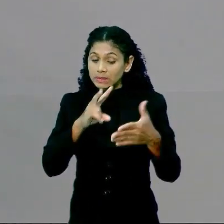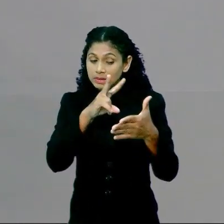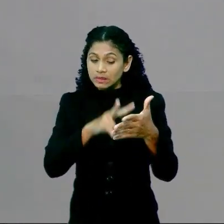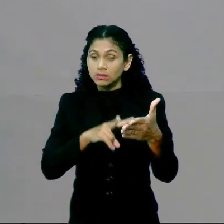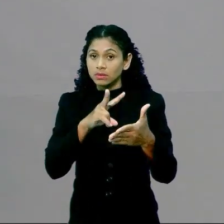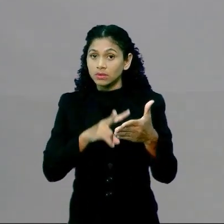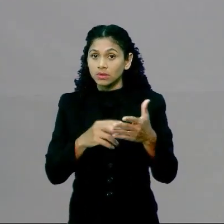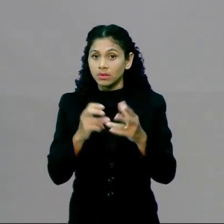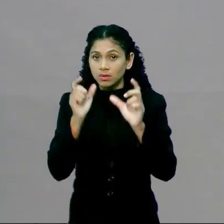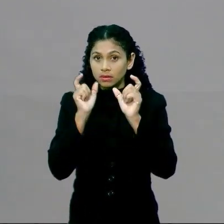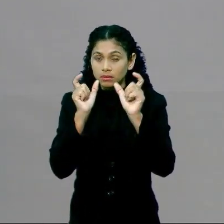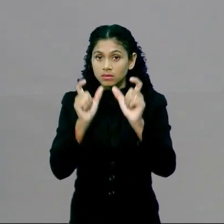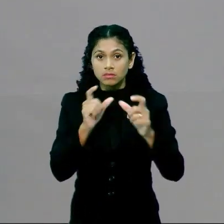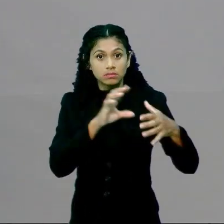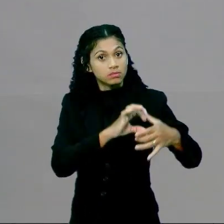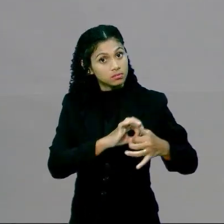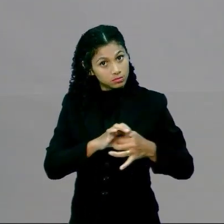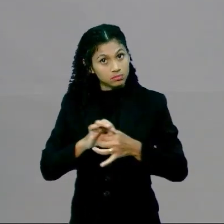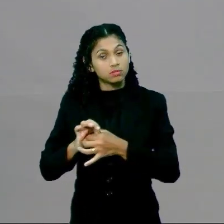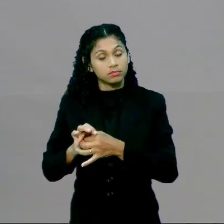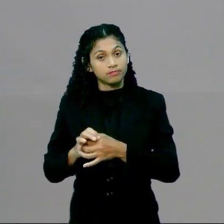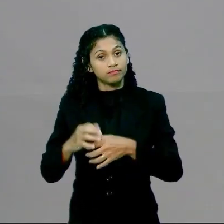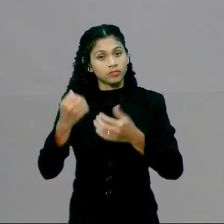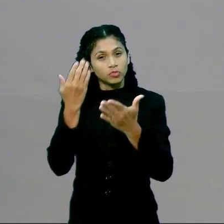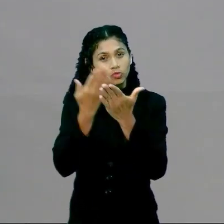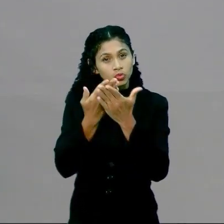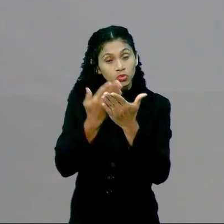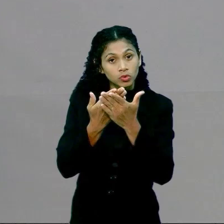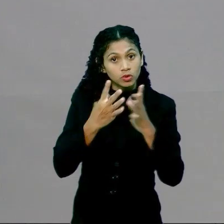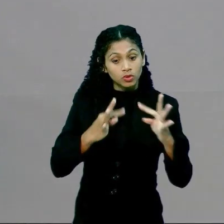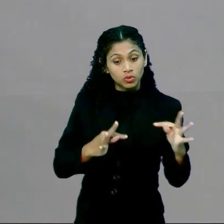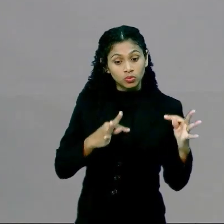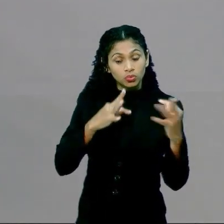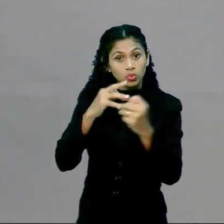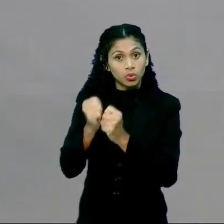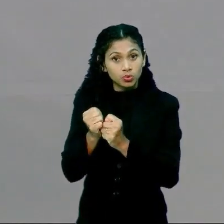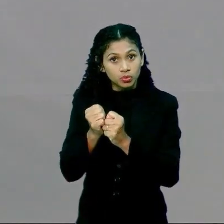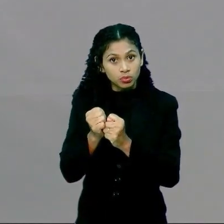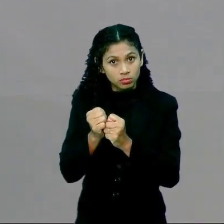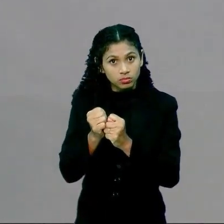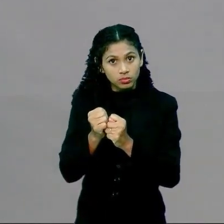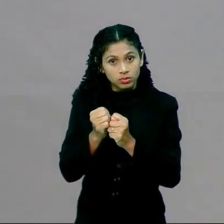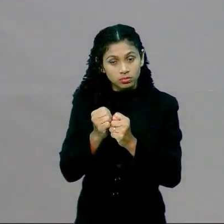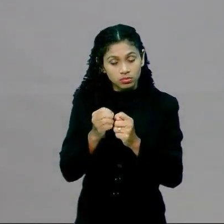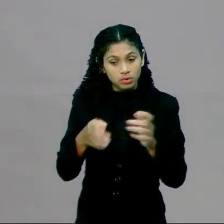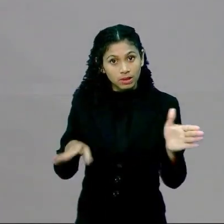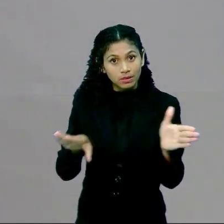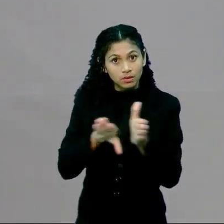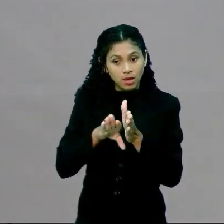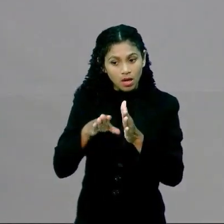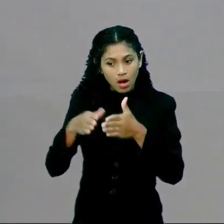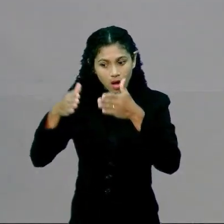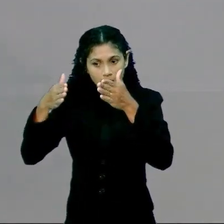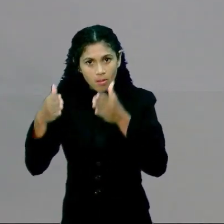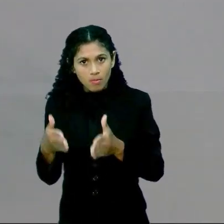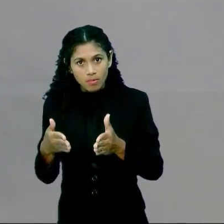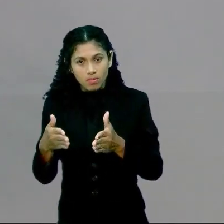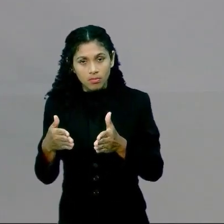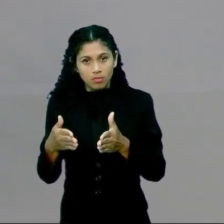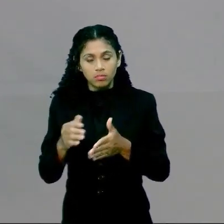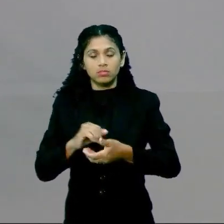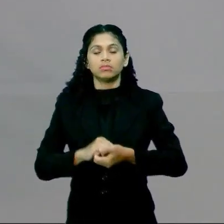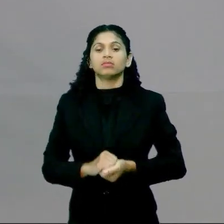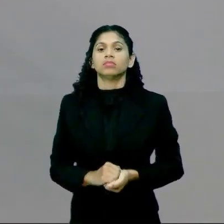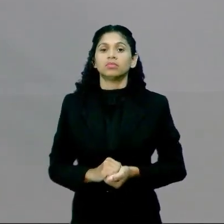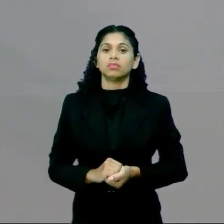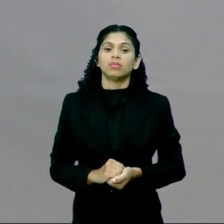o todo é importante. Nós estudamos o todo para a parte, não da parte para o todo. É isso? Então, a gente tem que ter